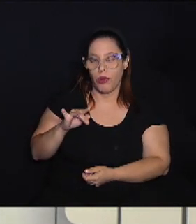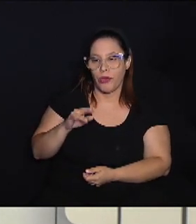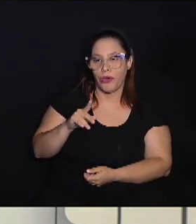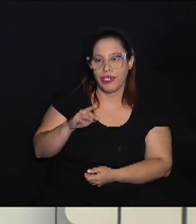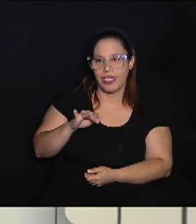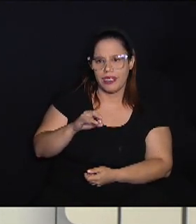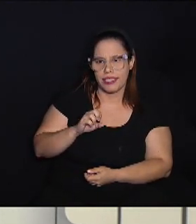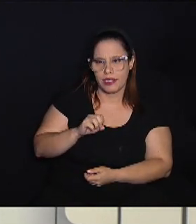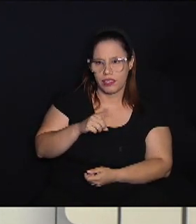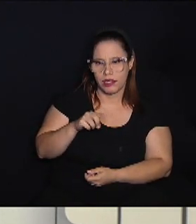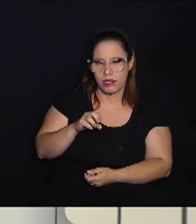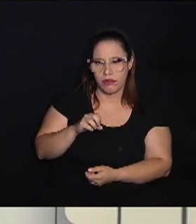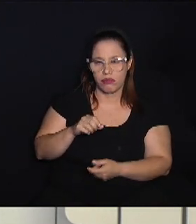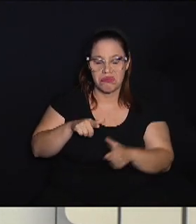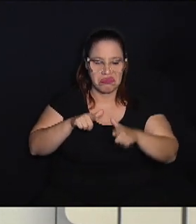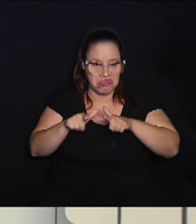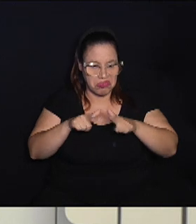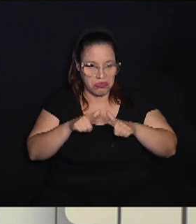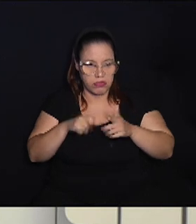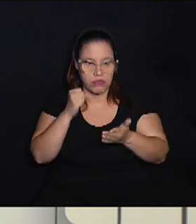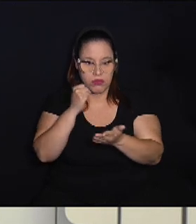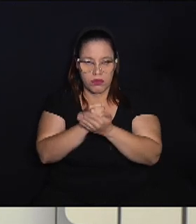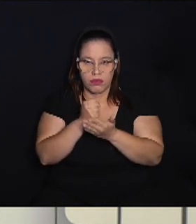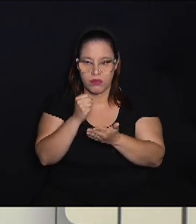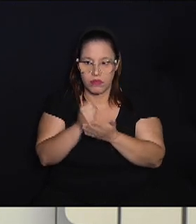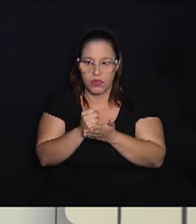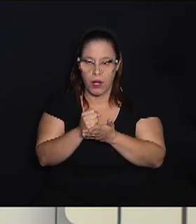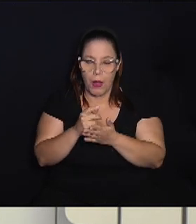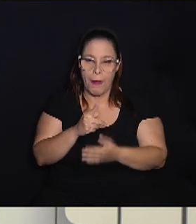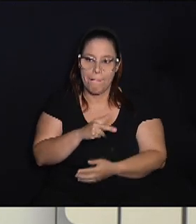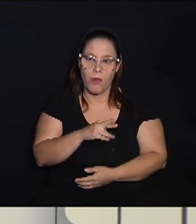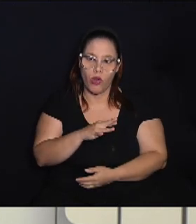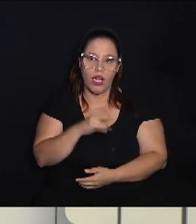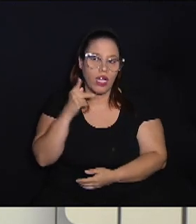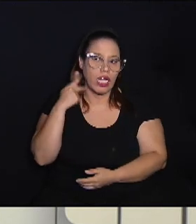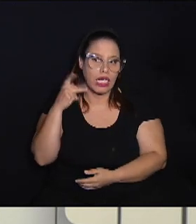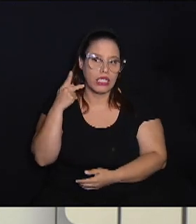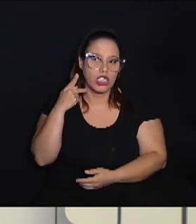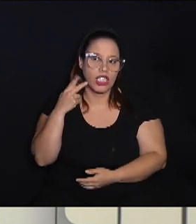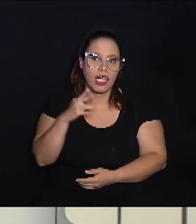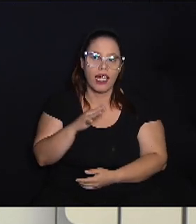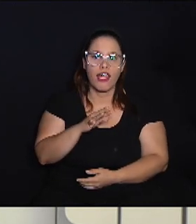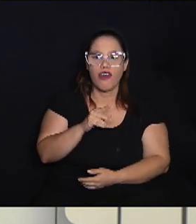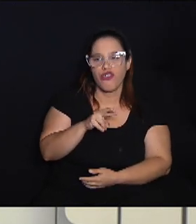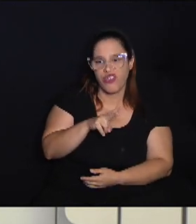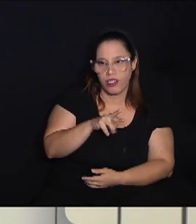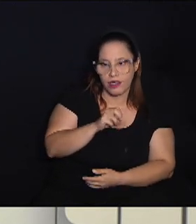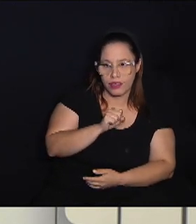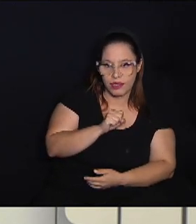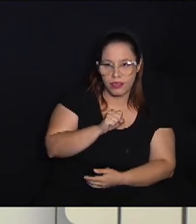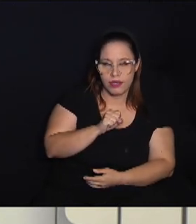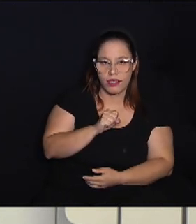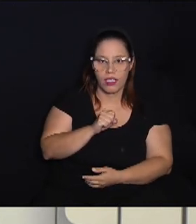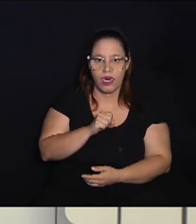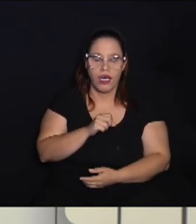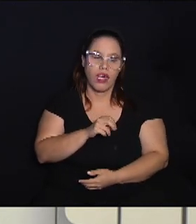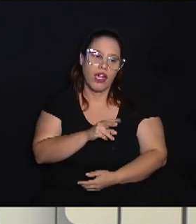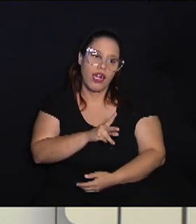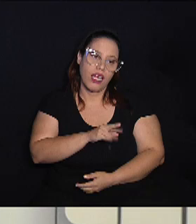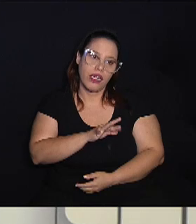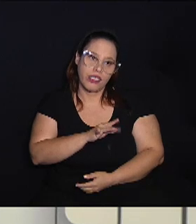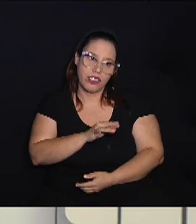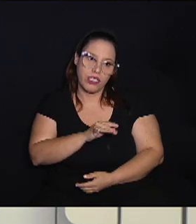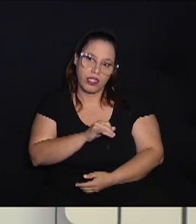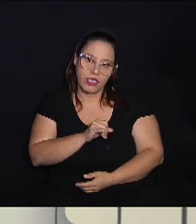governamental que trabalha pelo cumprimento da política reversa prevista na Política Nacional de Resíduos Sólidos possibilita que